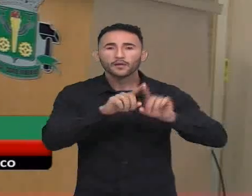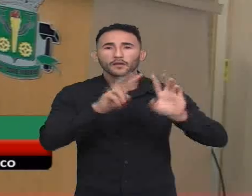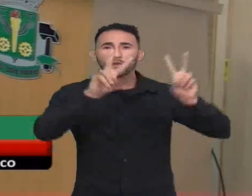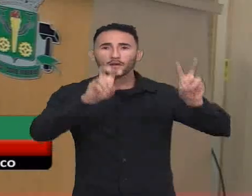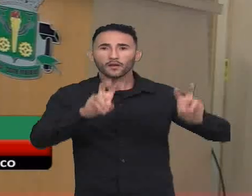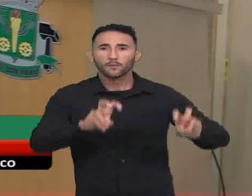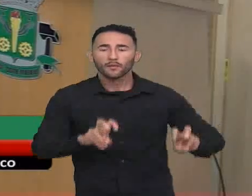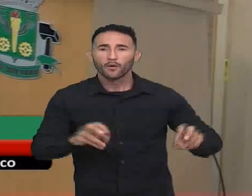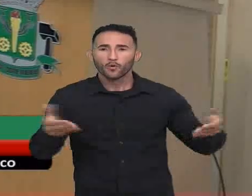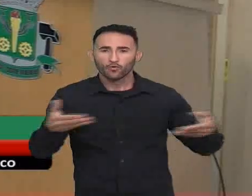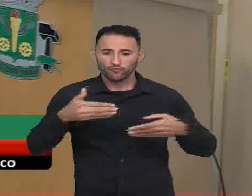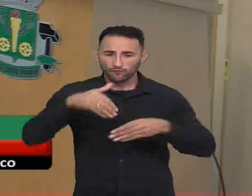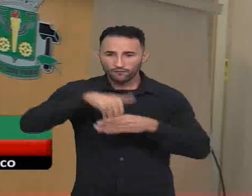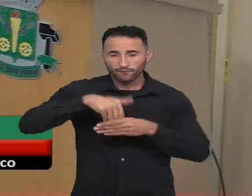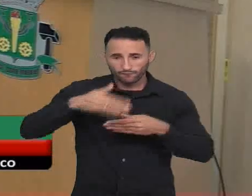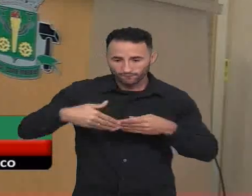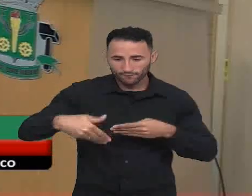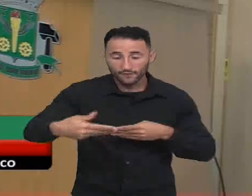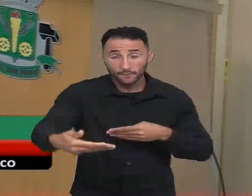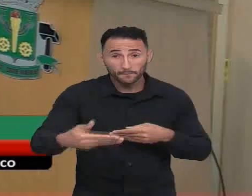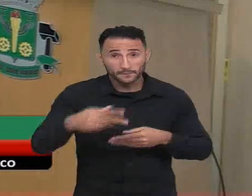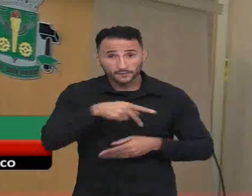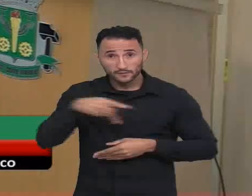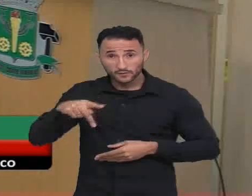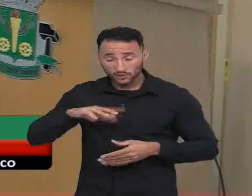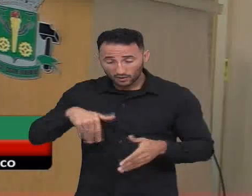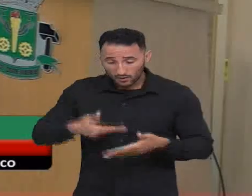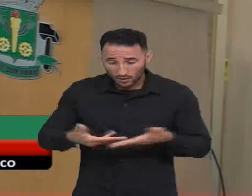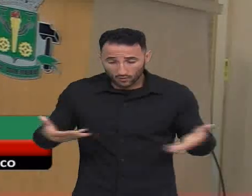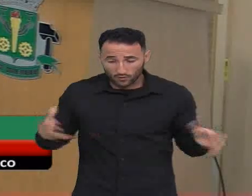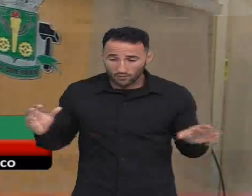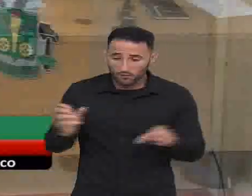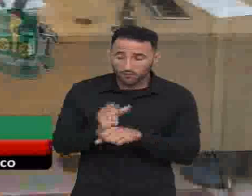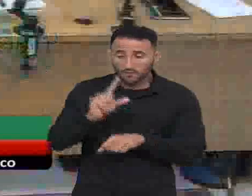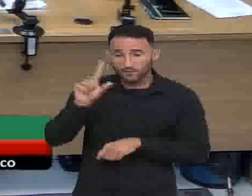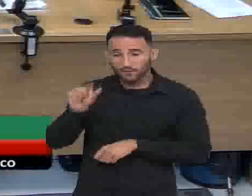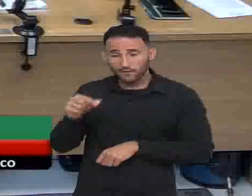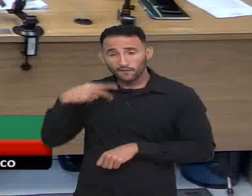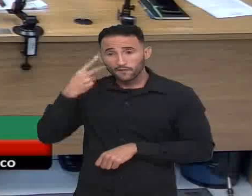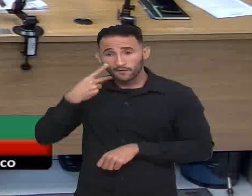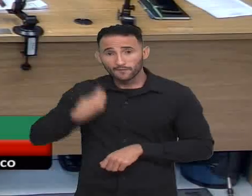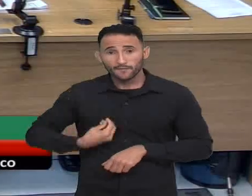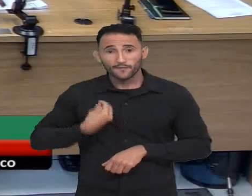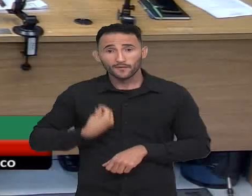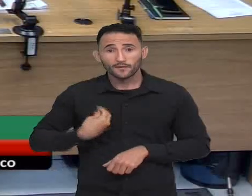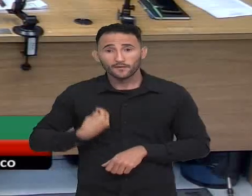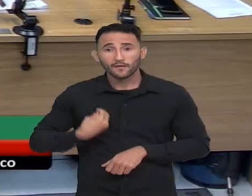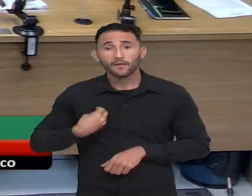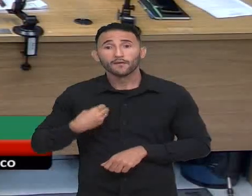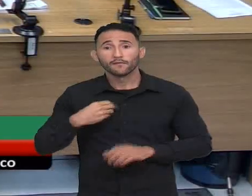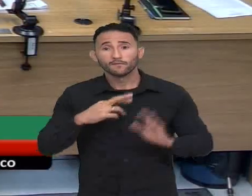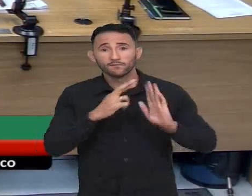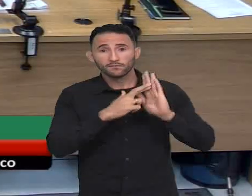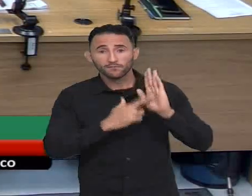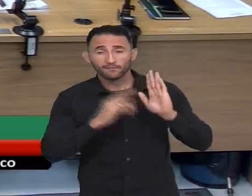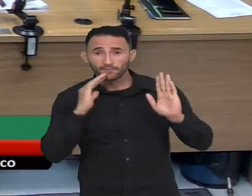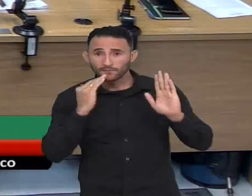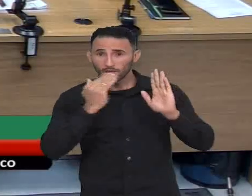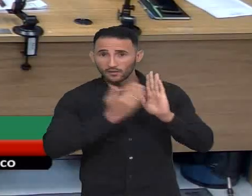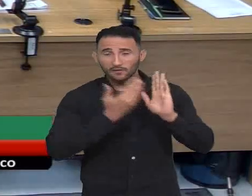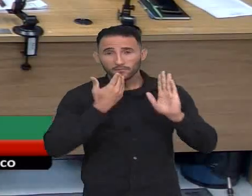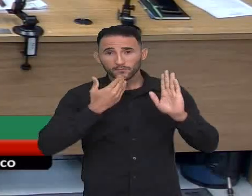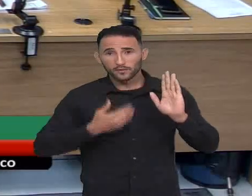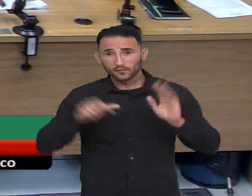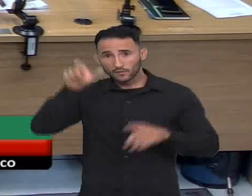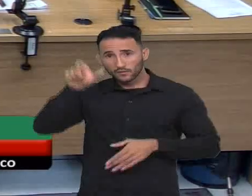do expediente. Senhor presidente, encontram-se presentes 17 vereadores. Havendo o número regimental, solicito à